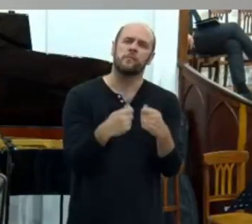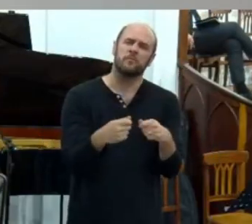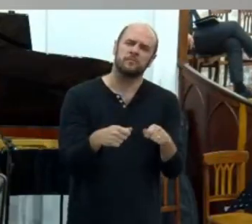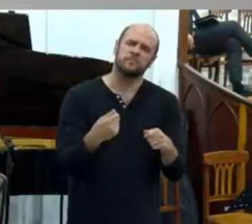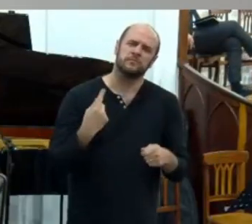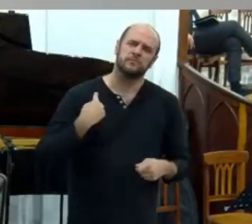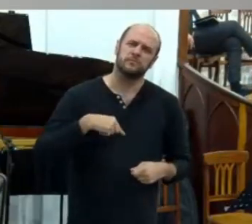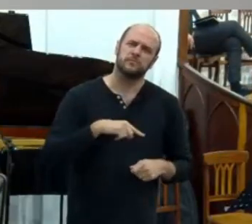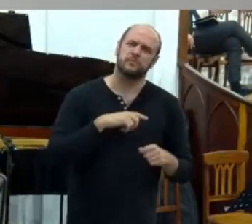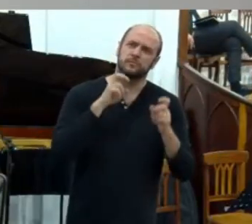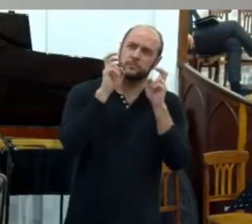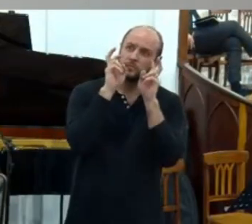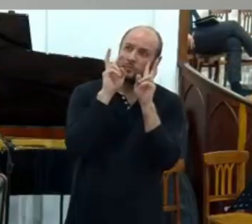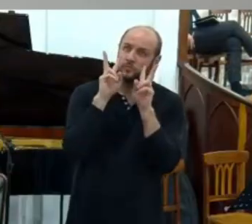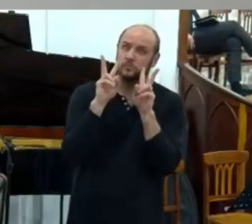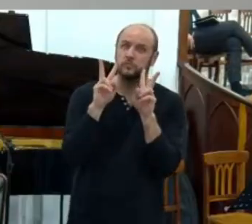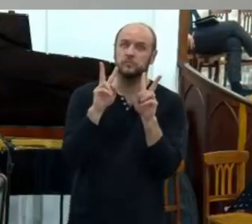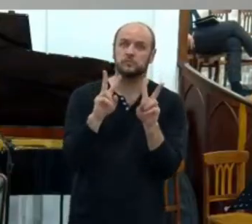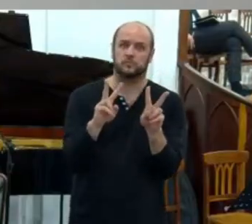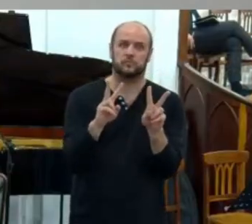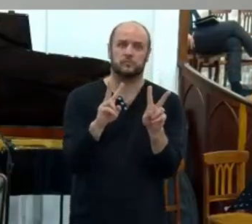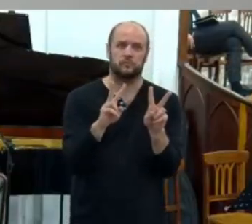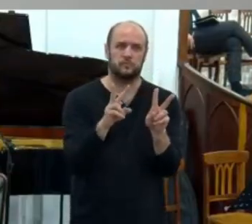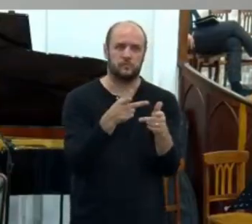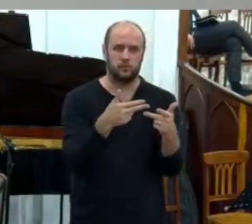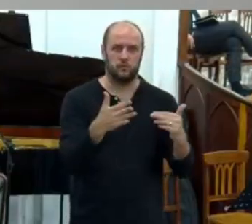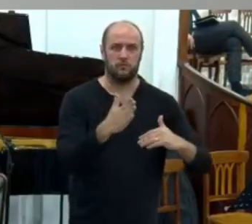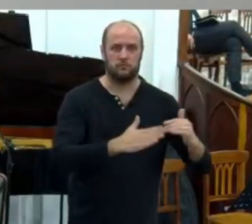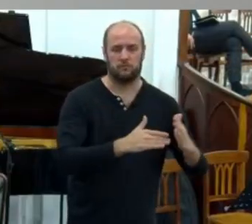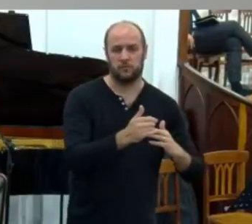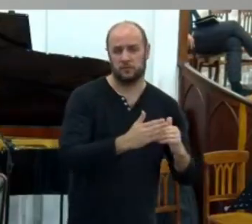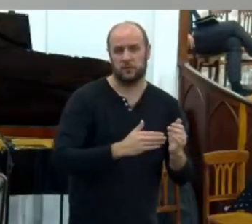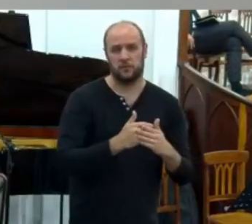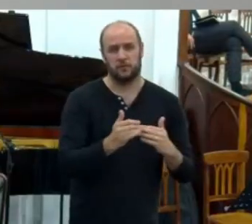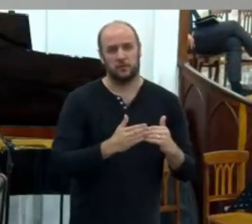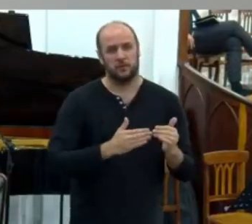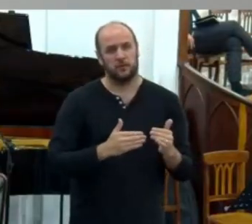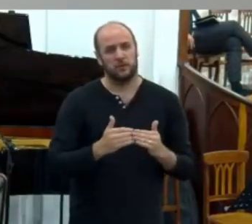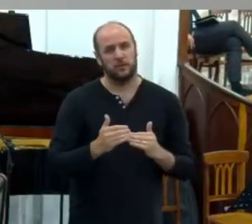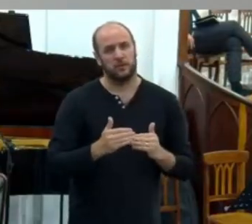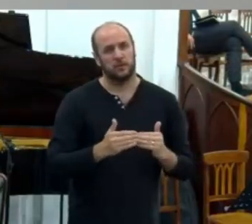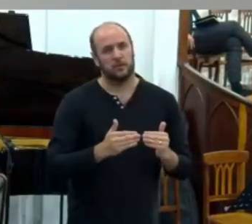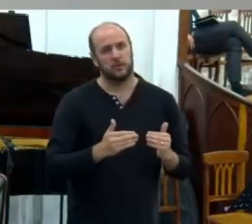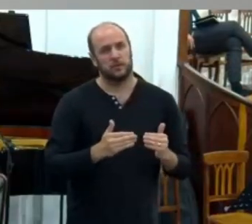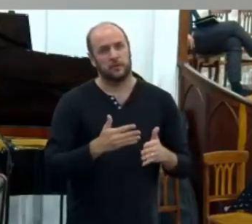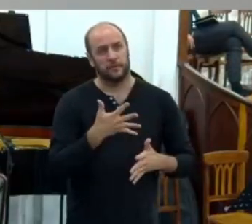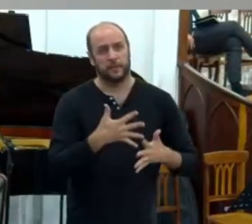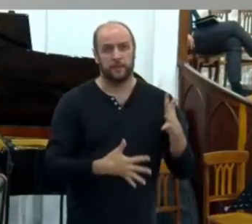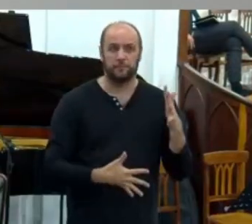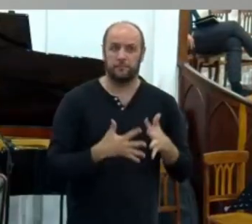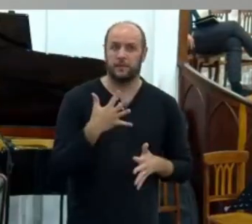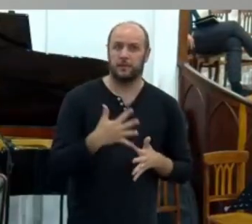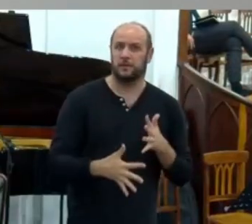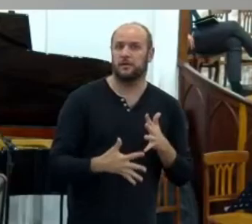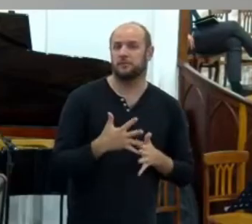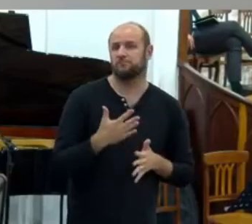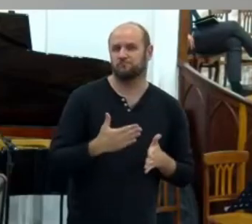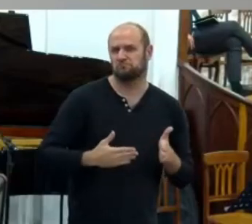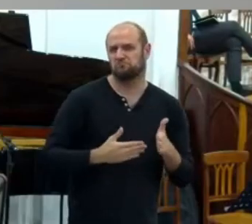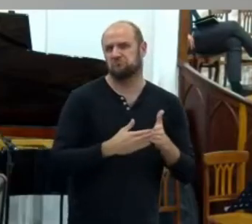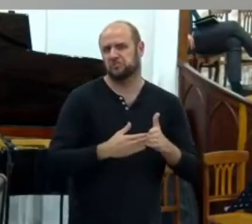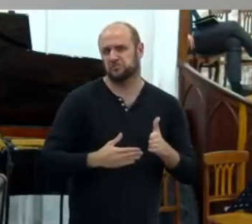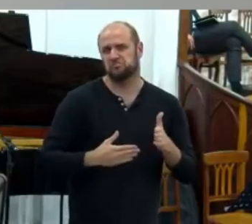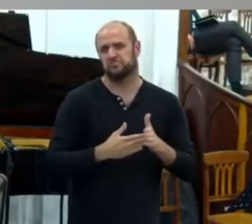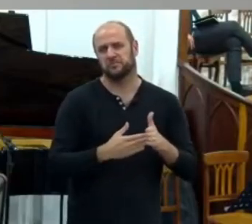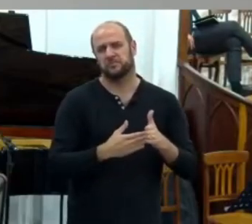olhar para essas atividades como impedimentos que